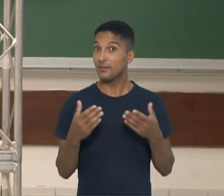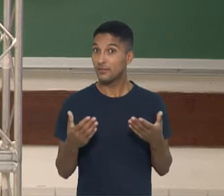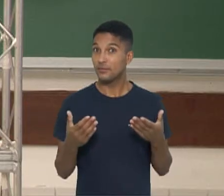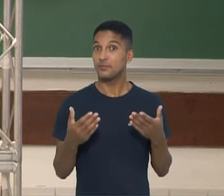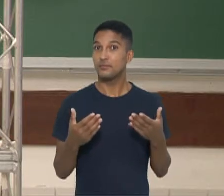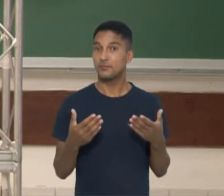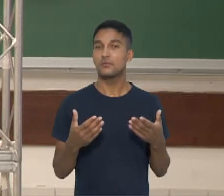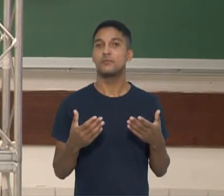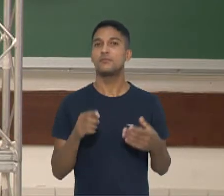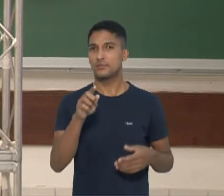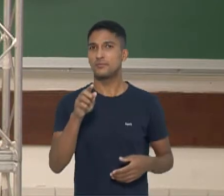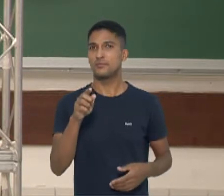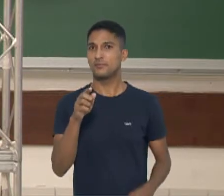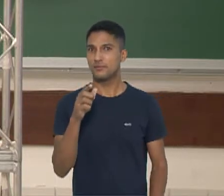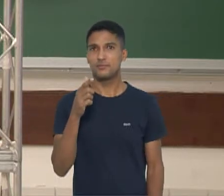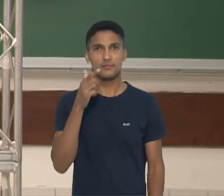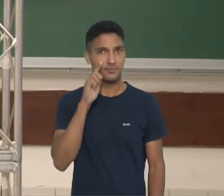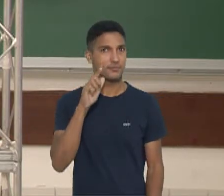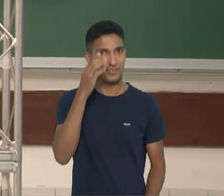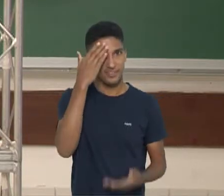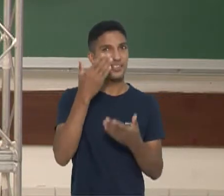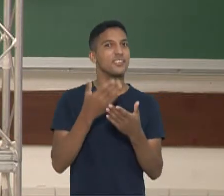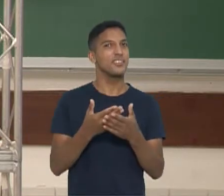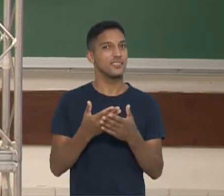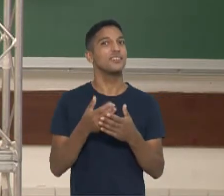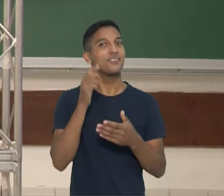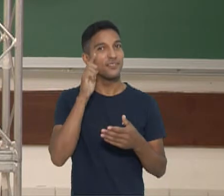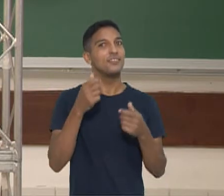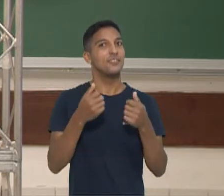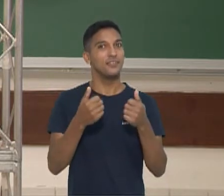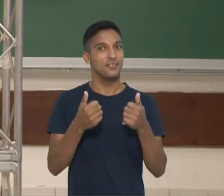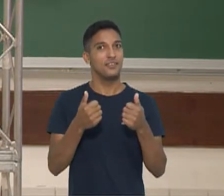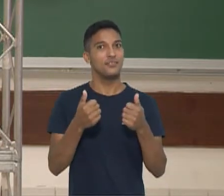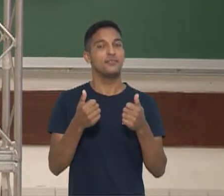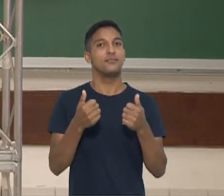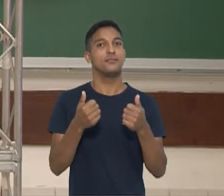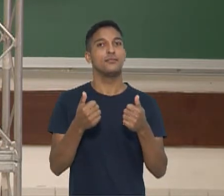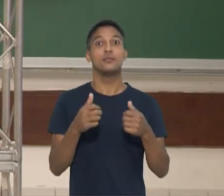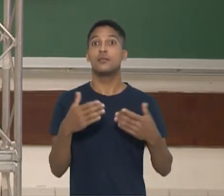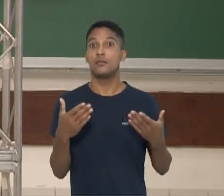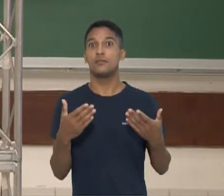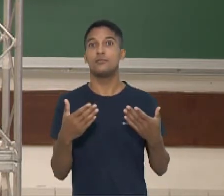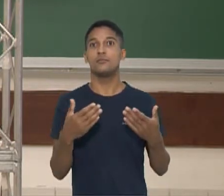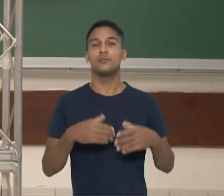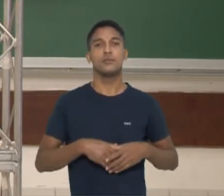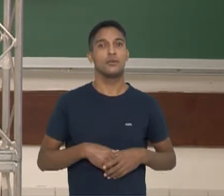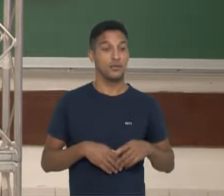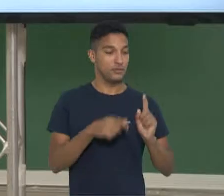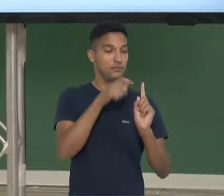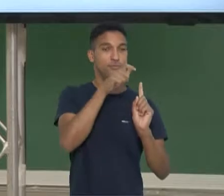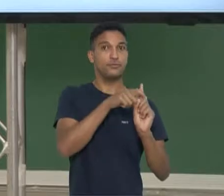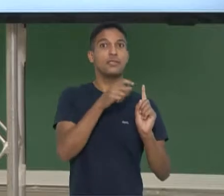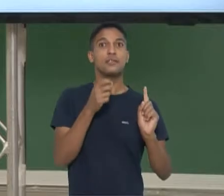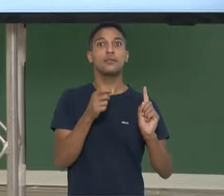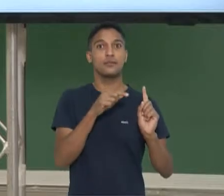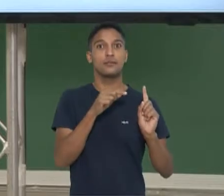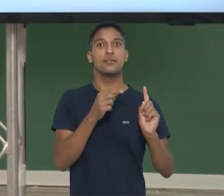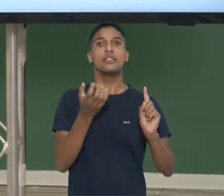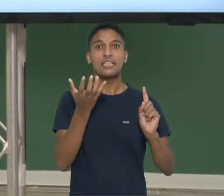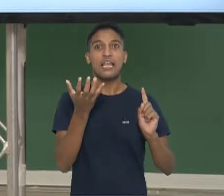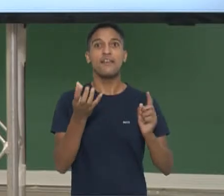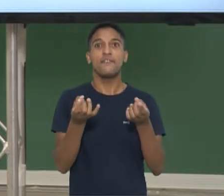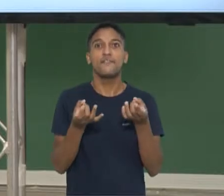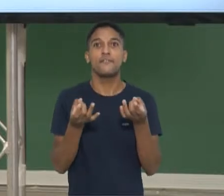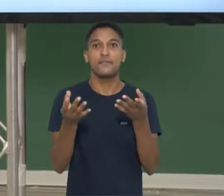Então, como foi? Creio que é bem. A ver, será que o personagem queria vender seus sapatos? Ele queria vender